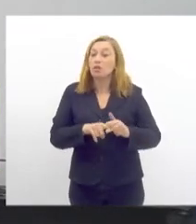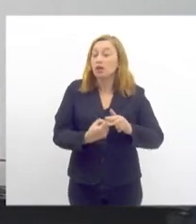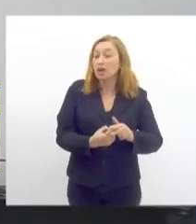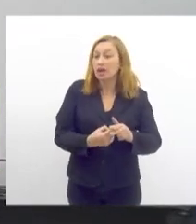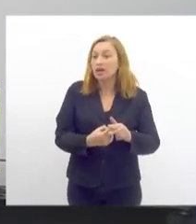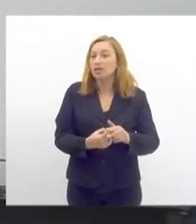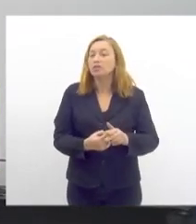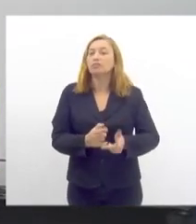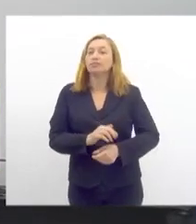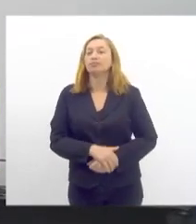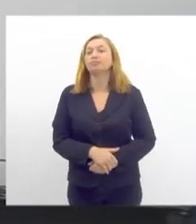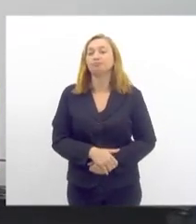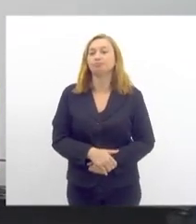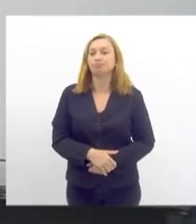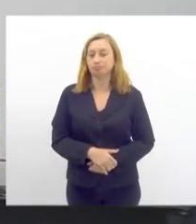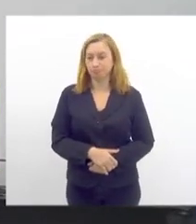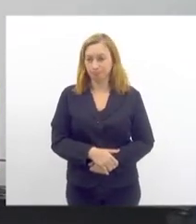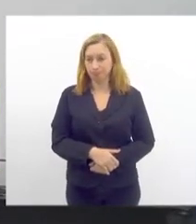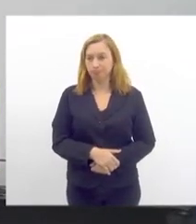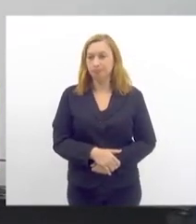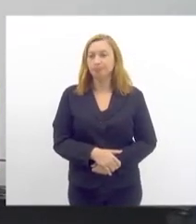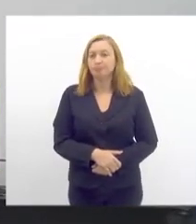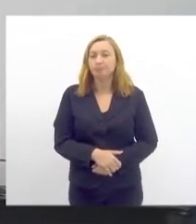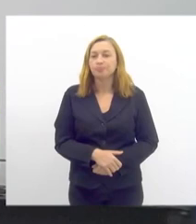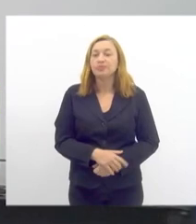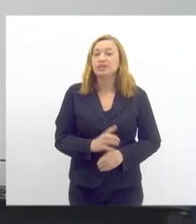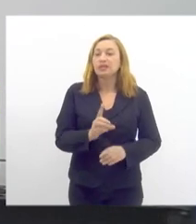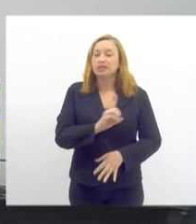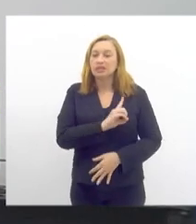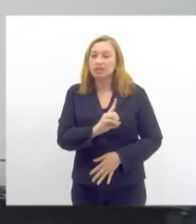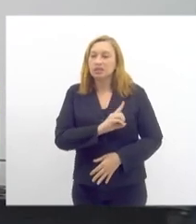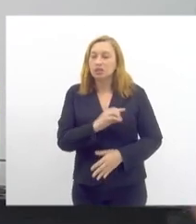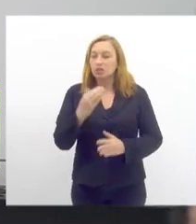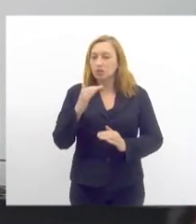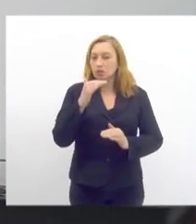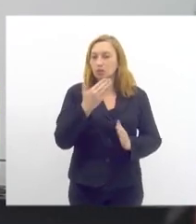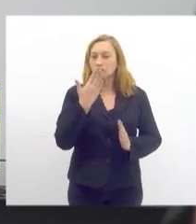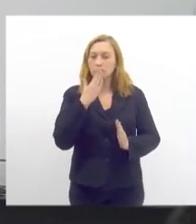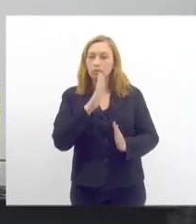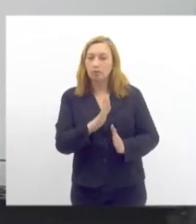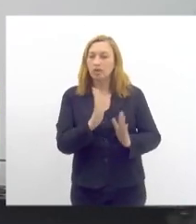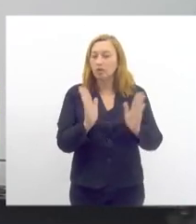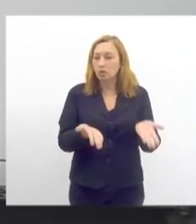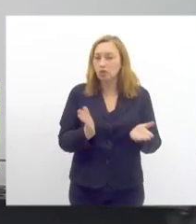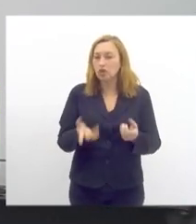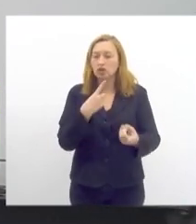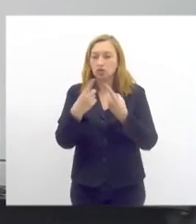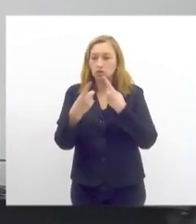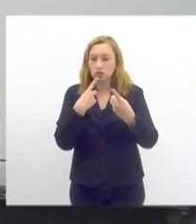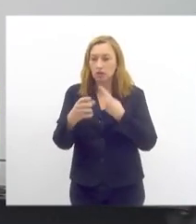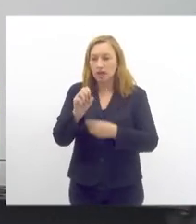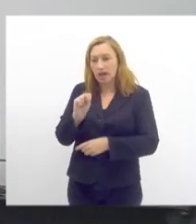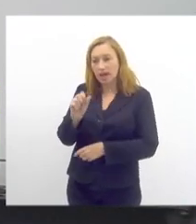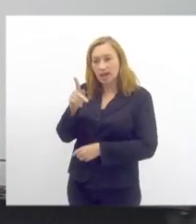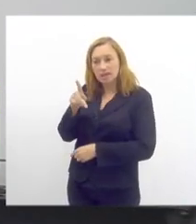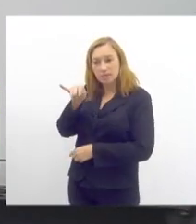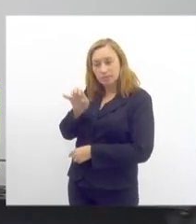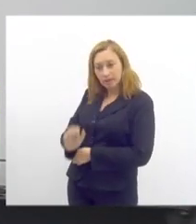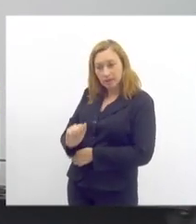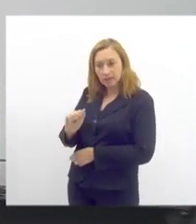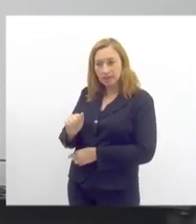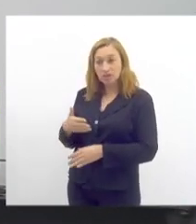que diz o segundo ponto? Que o DETRAN se compromete a discutir hoje com a ASPLAN, e o nosso ASPLAN tinha acabado de